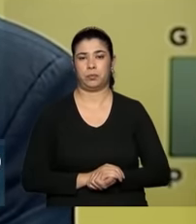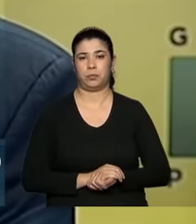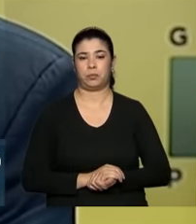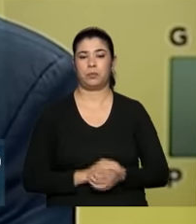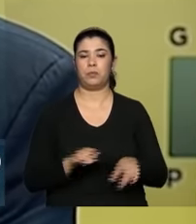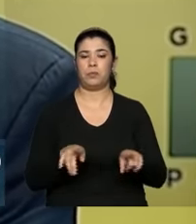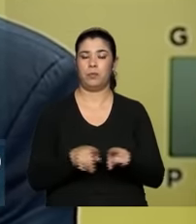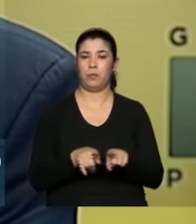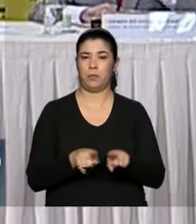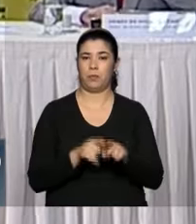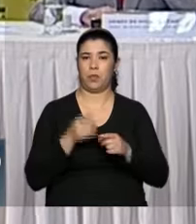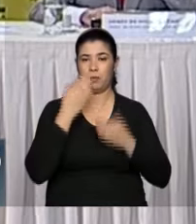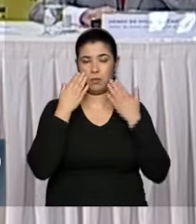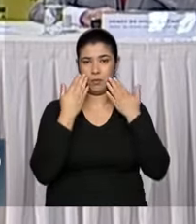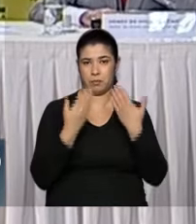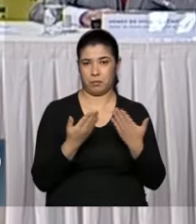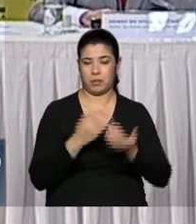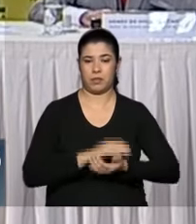aqui,